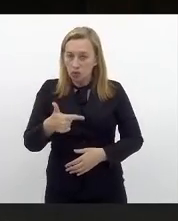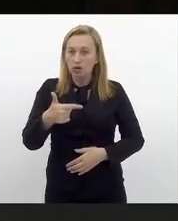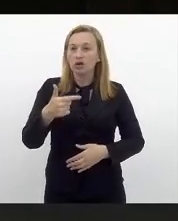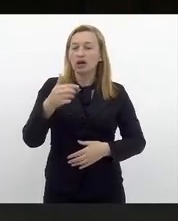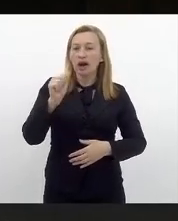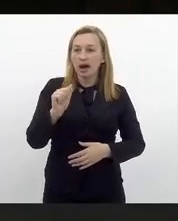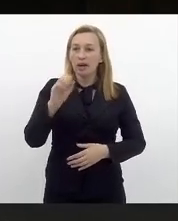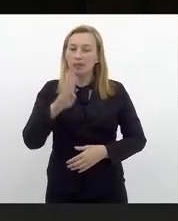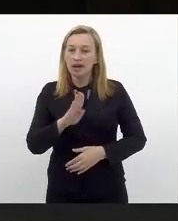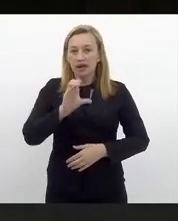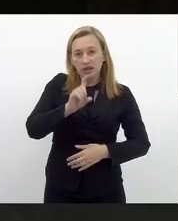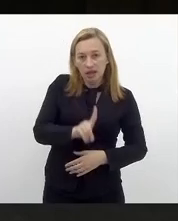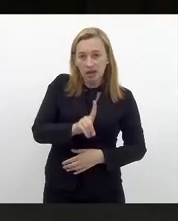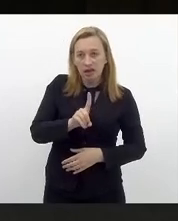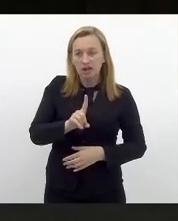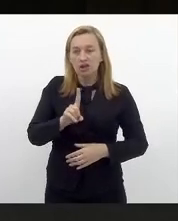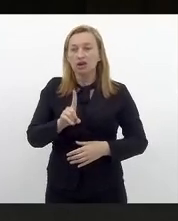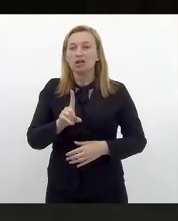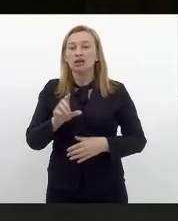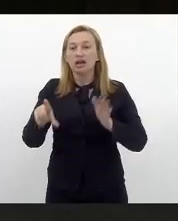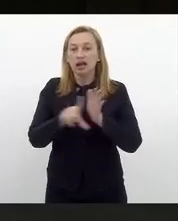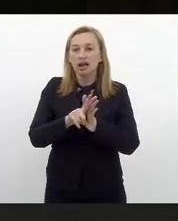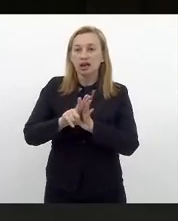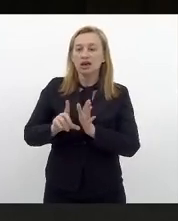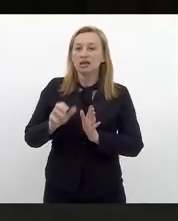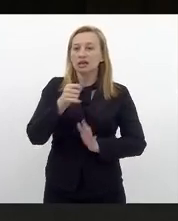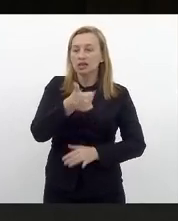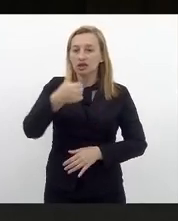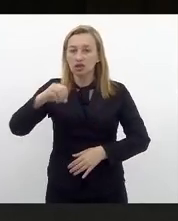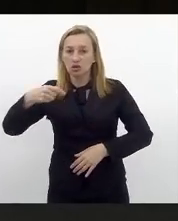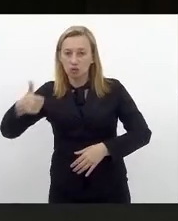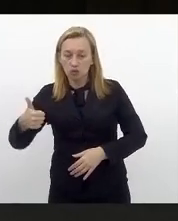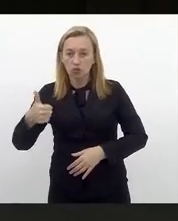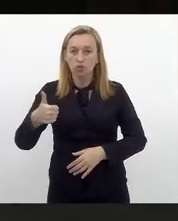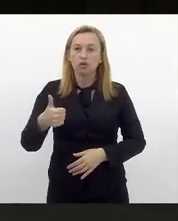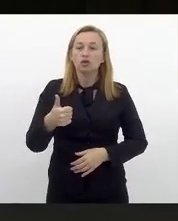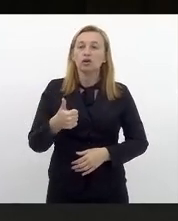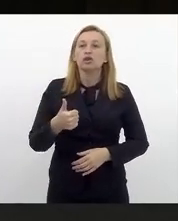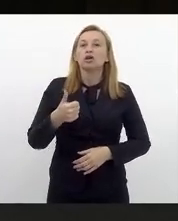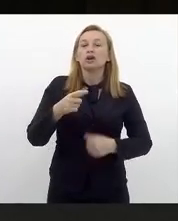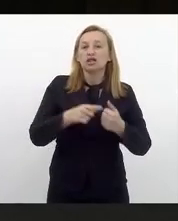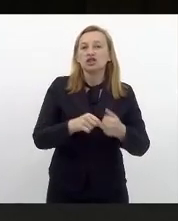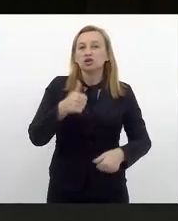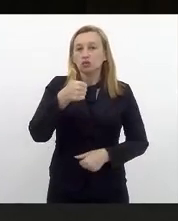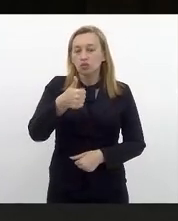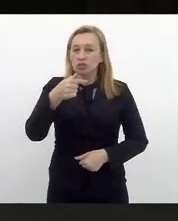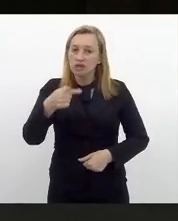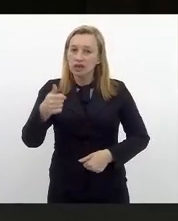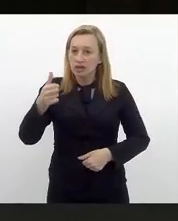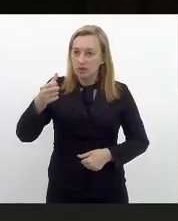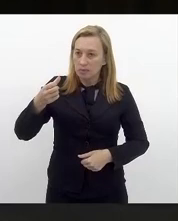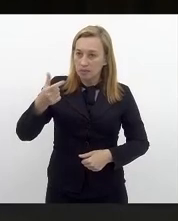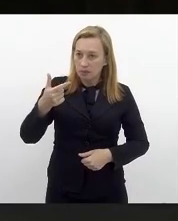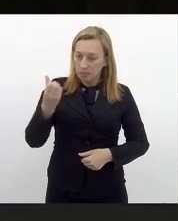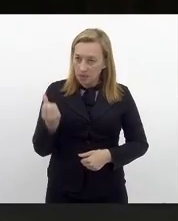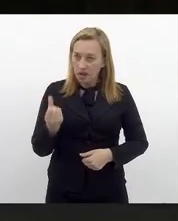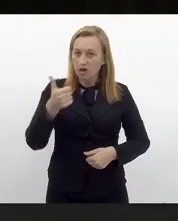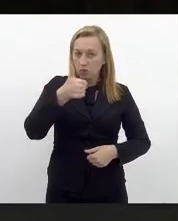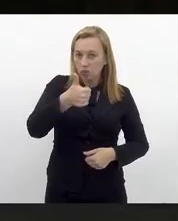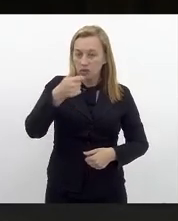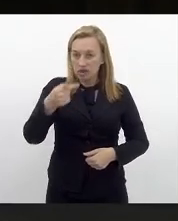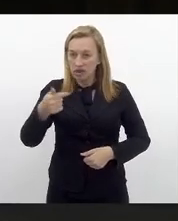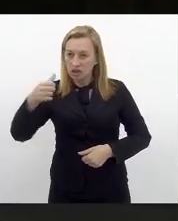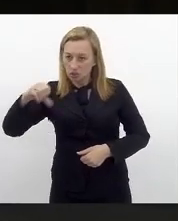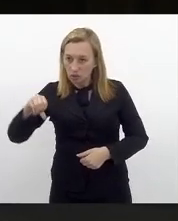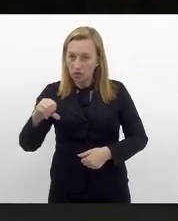da lei complementar Federal 101 de 4 de maio de dois mil e nos artigos 17 e 16 e 17 9 da constituição estadual